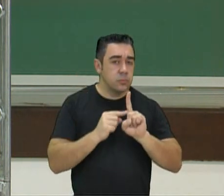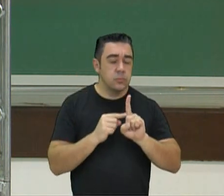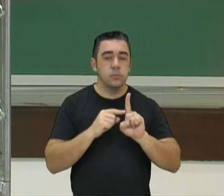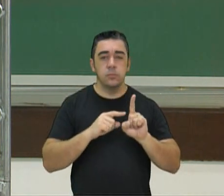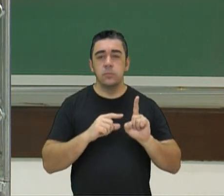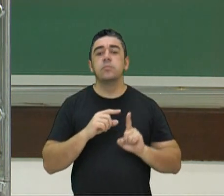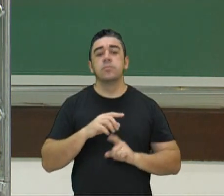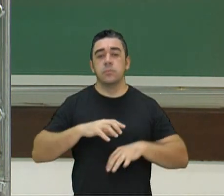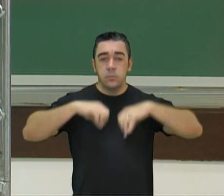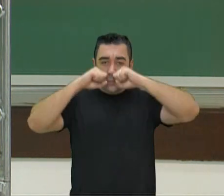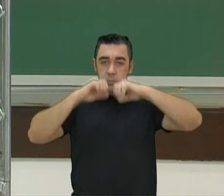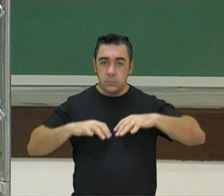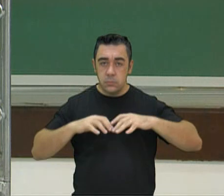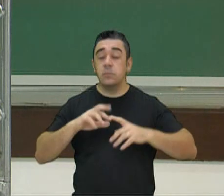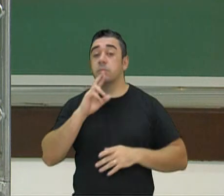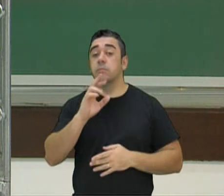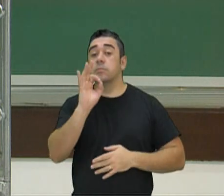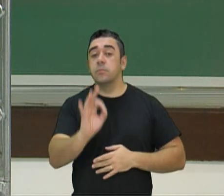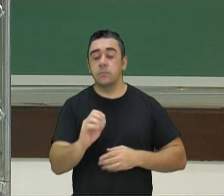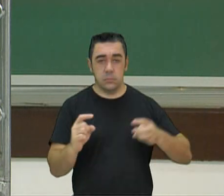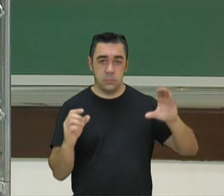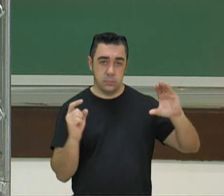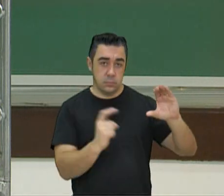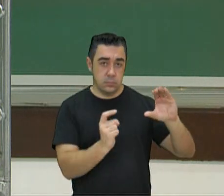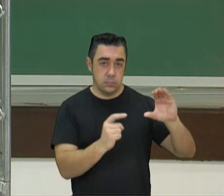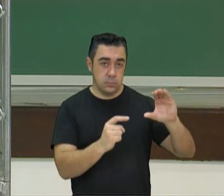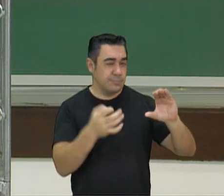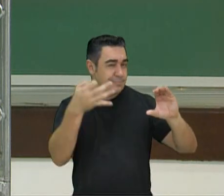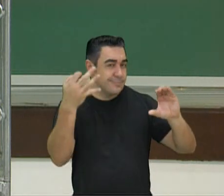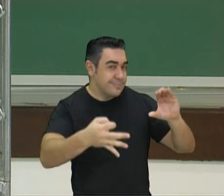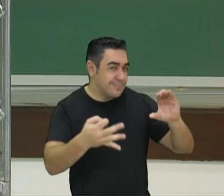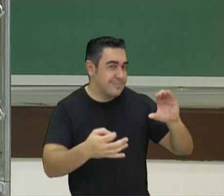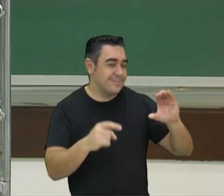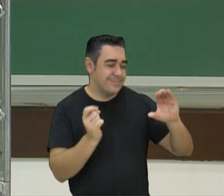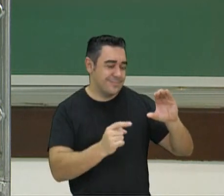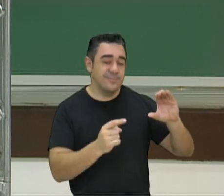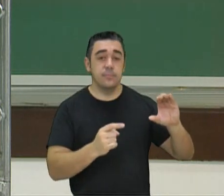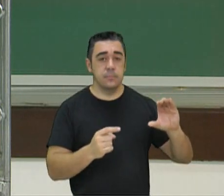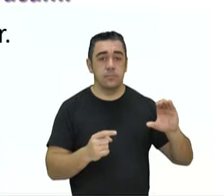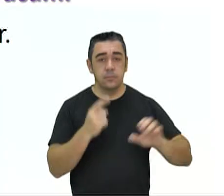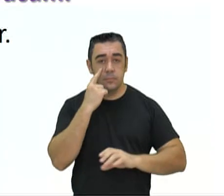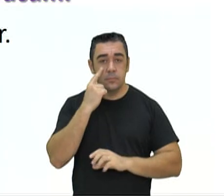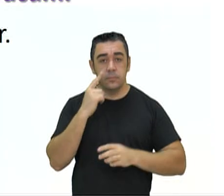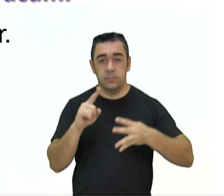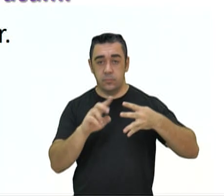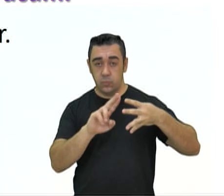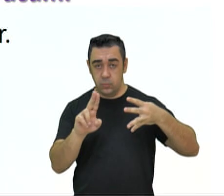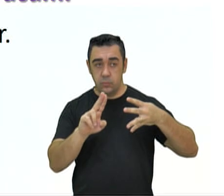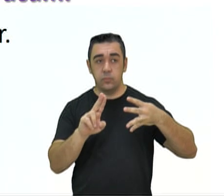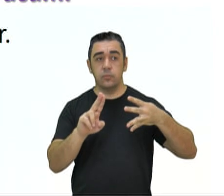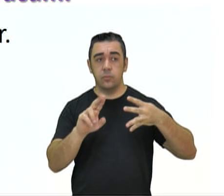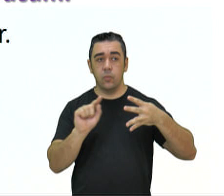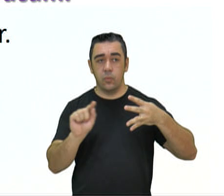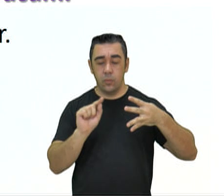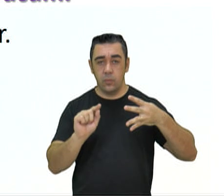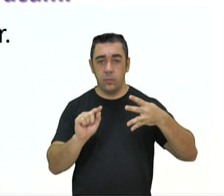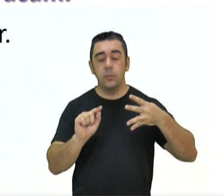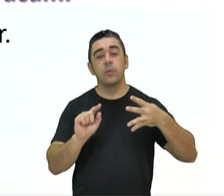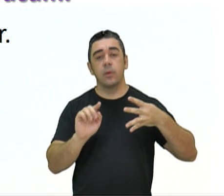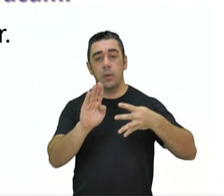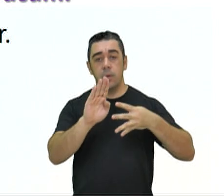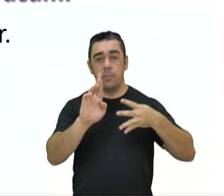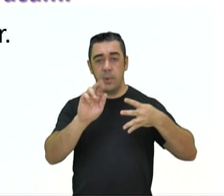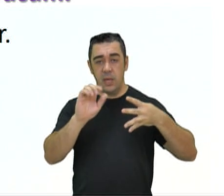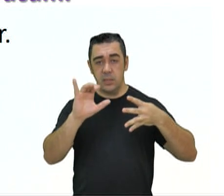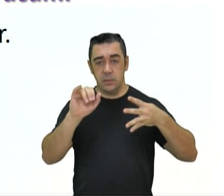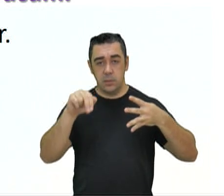existem. Resposta correta, letra C. Olha lá, C de correto, C de certo, né? Então, resposta de estilo dos principais tipos,